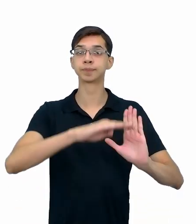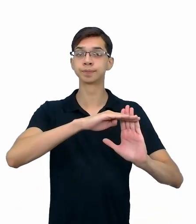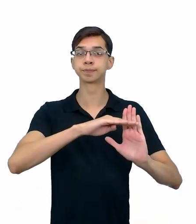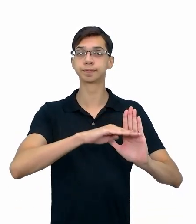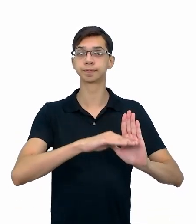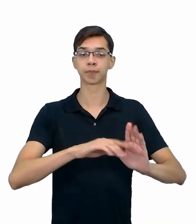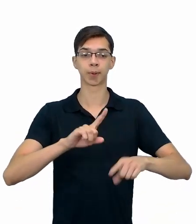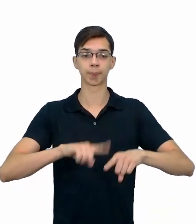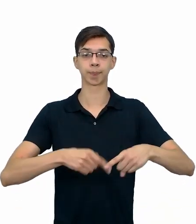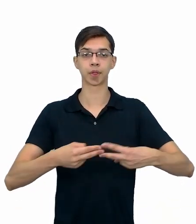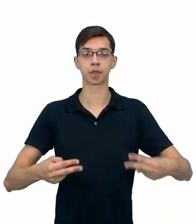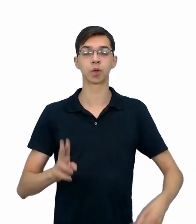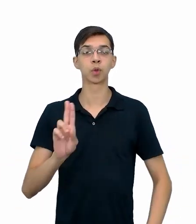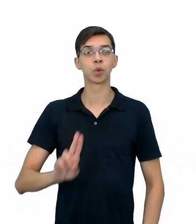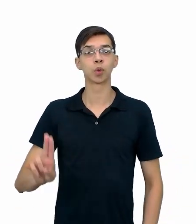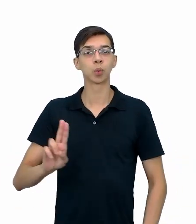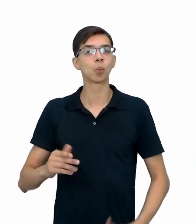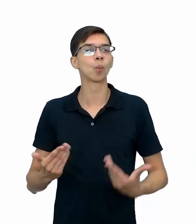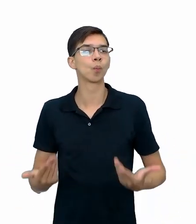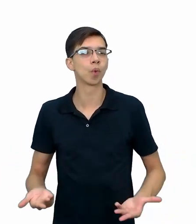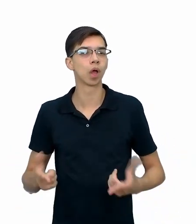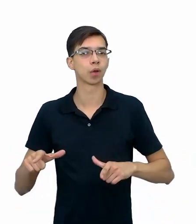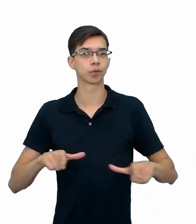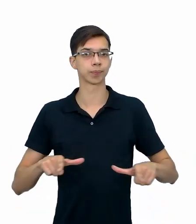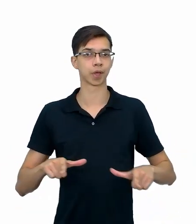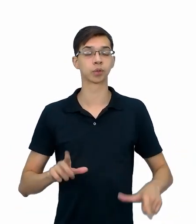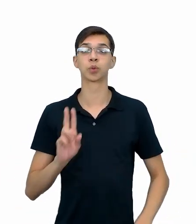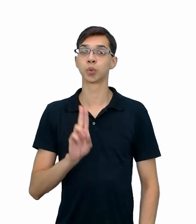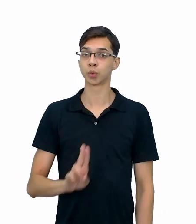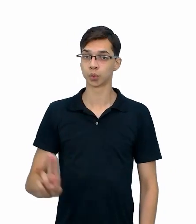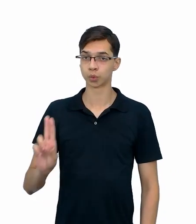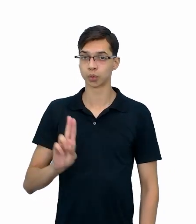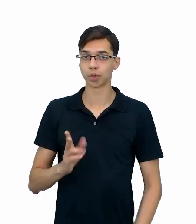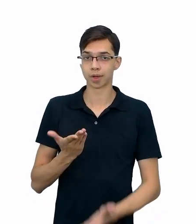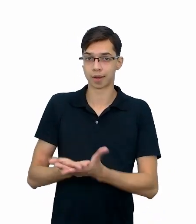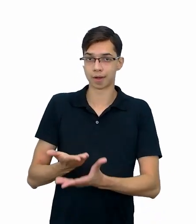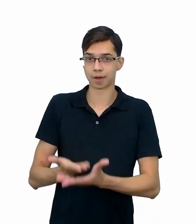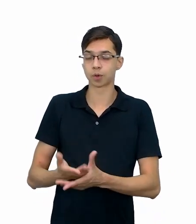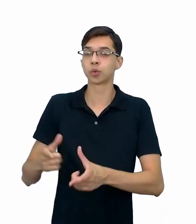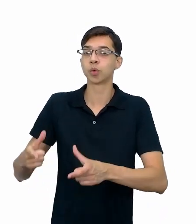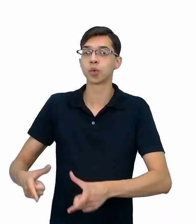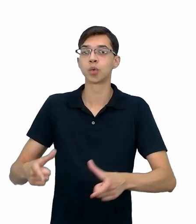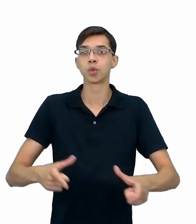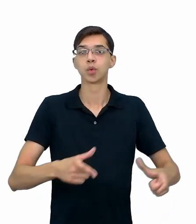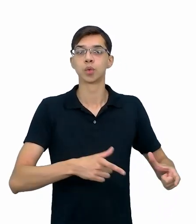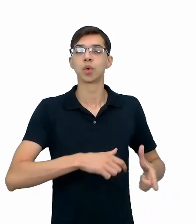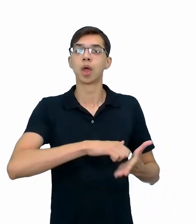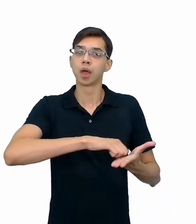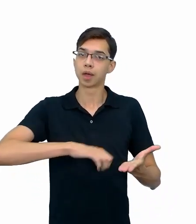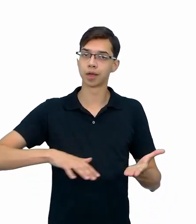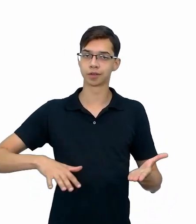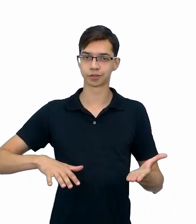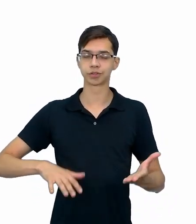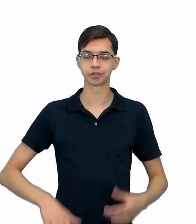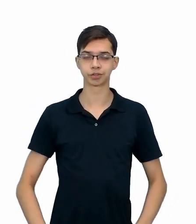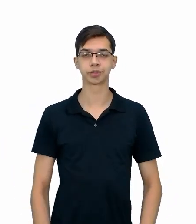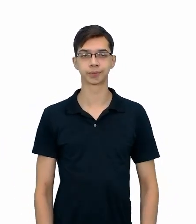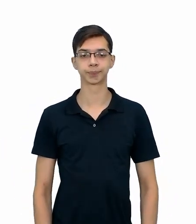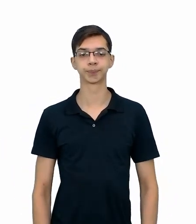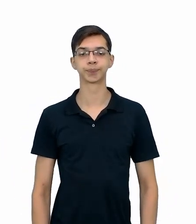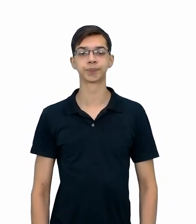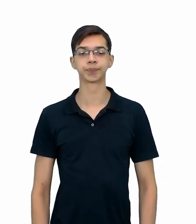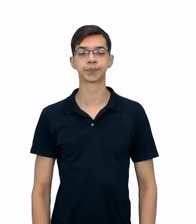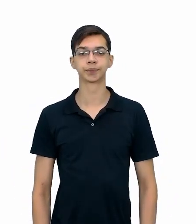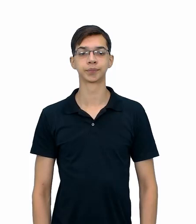serão utilizados para o trabalho com essas aulas, os espaços, né, das atividades, e também aí a